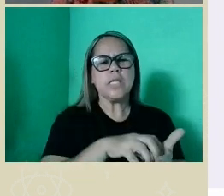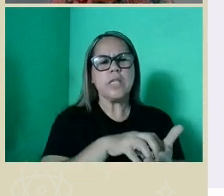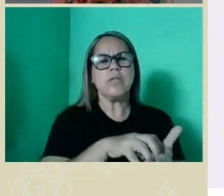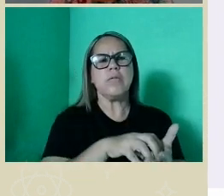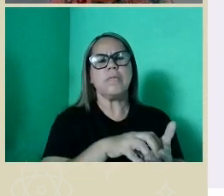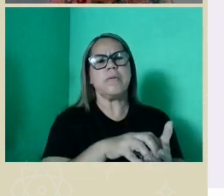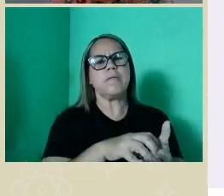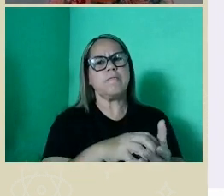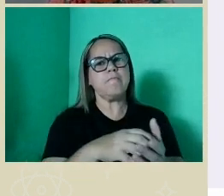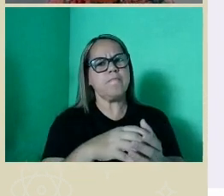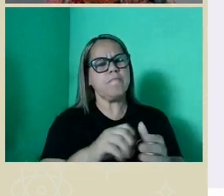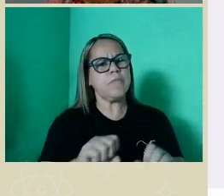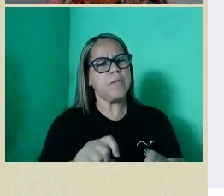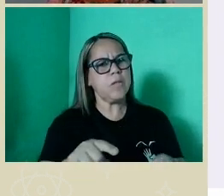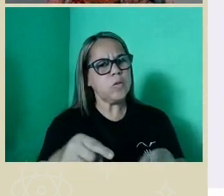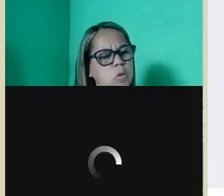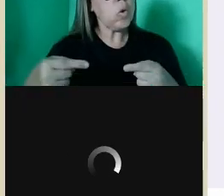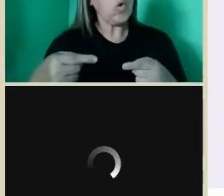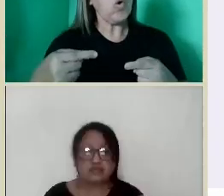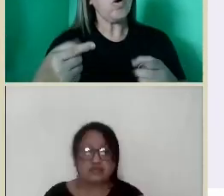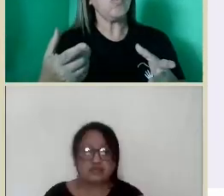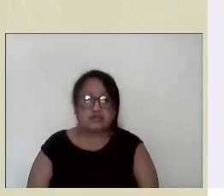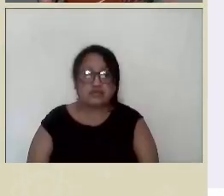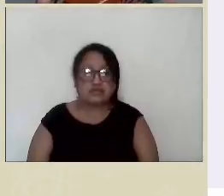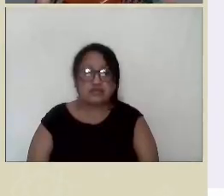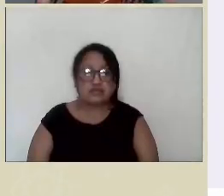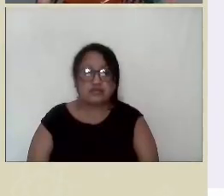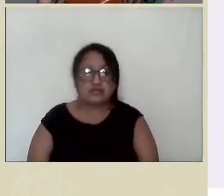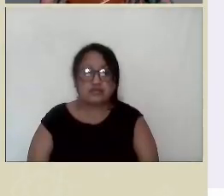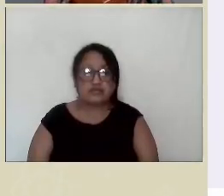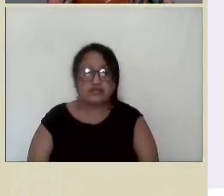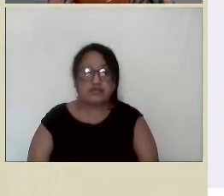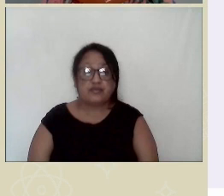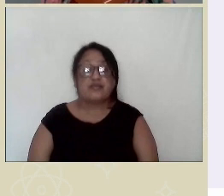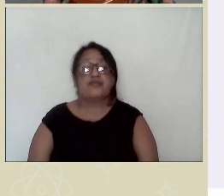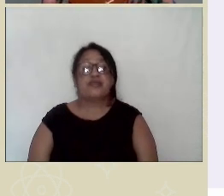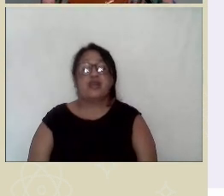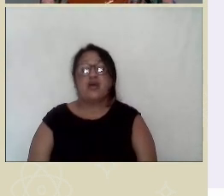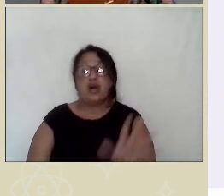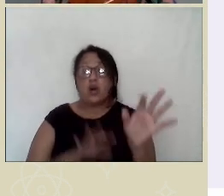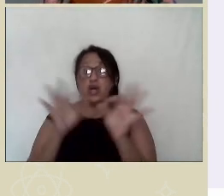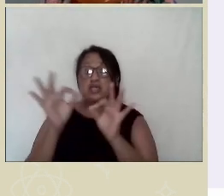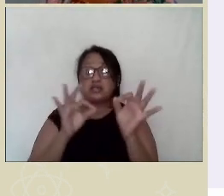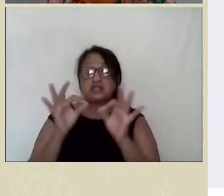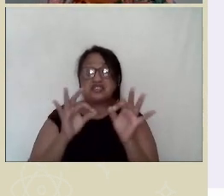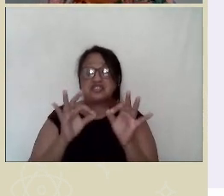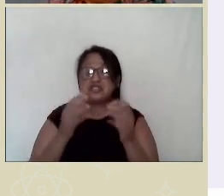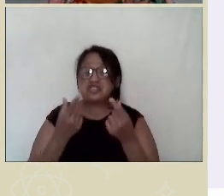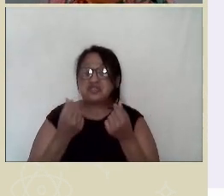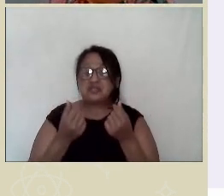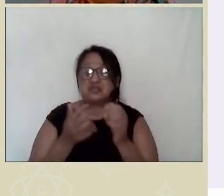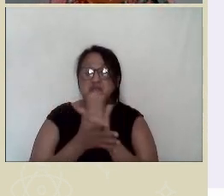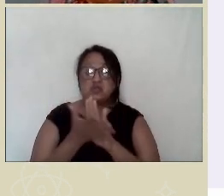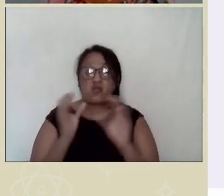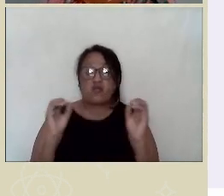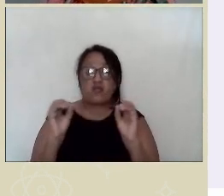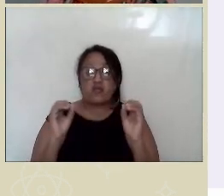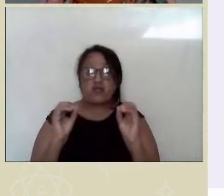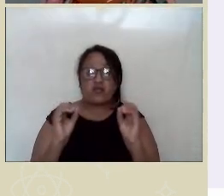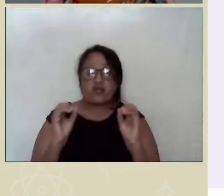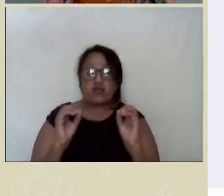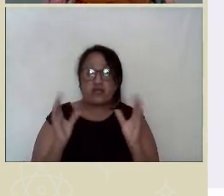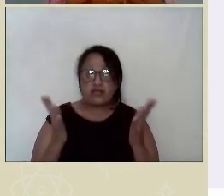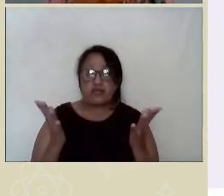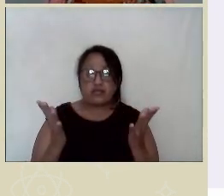o ódio digital que é uma organização sem fins lucrativos sem ánimo de lucro e anti-vax watch uma